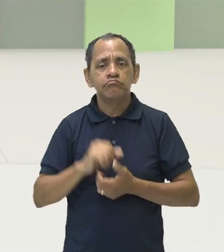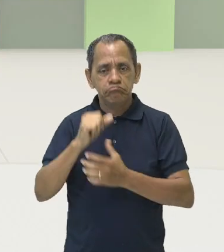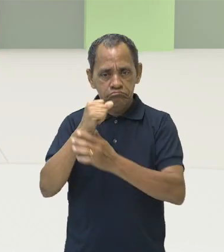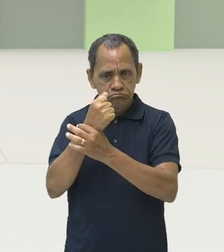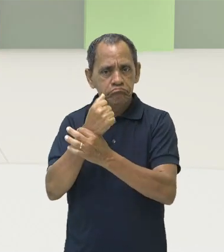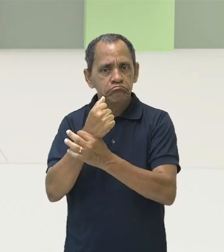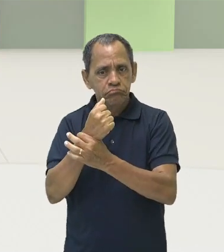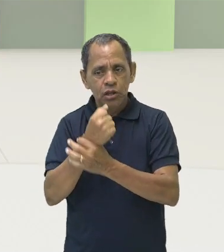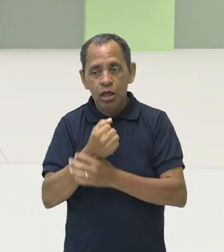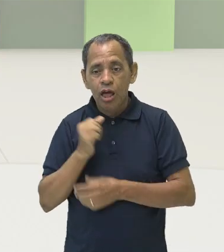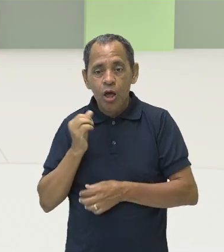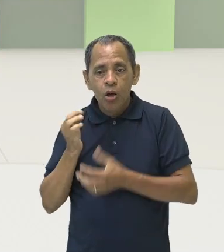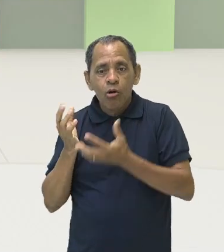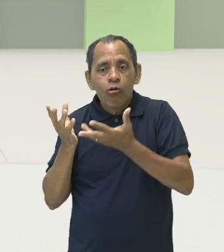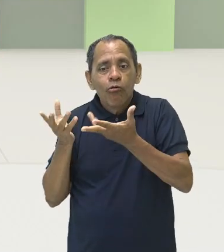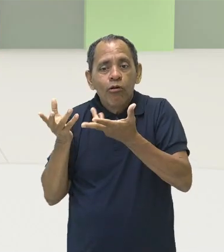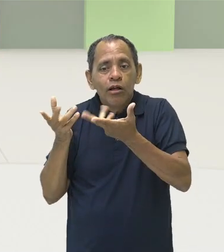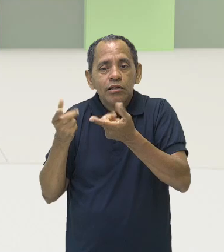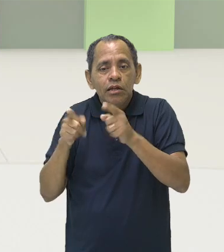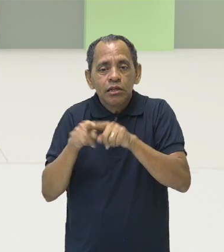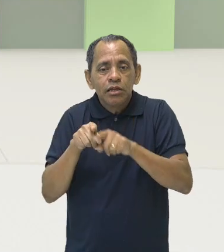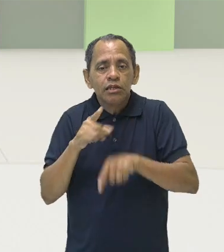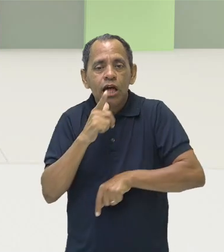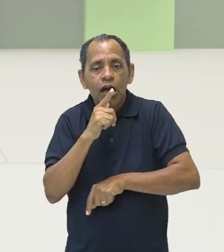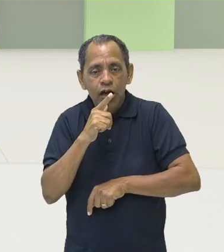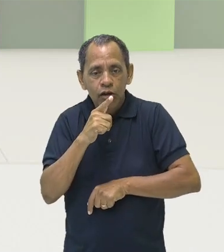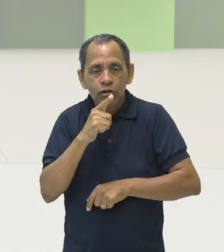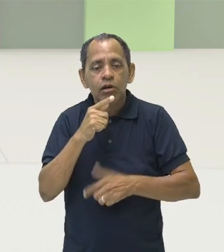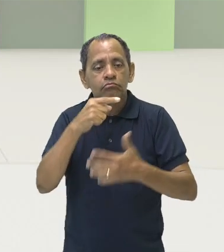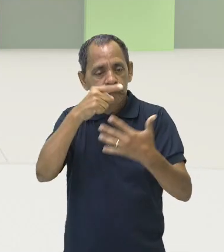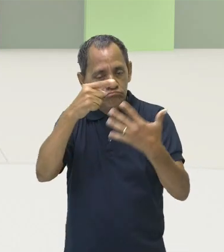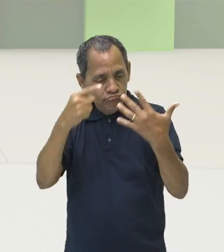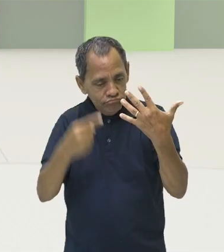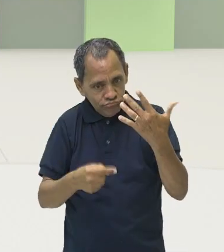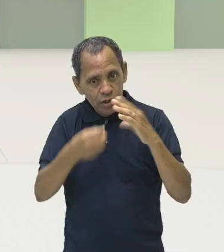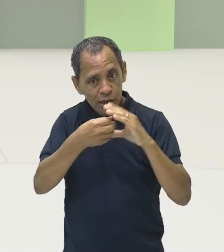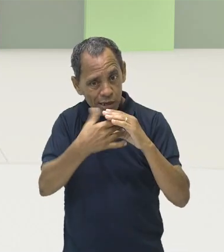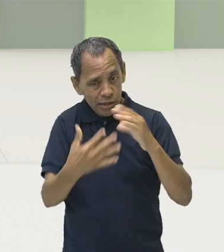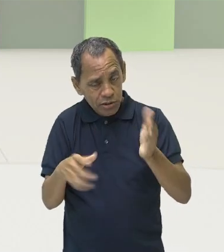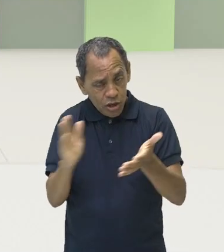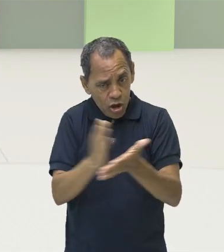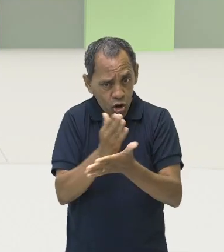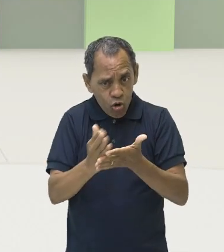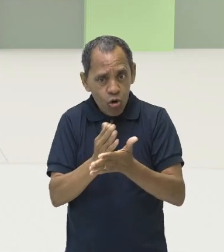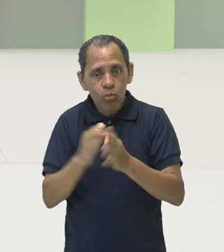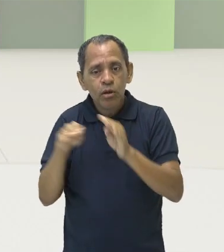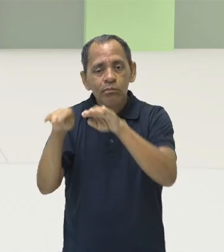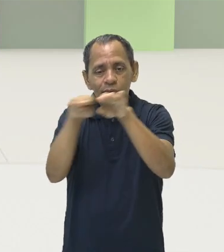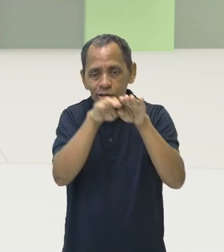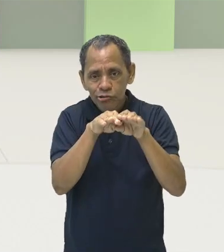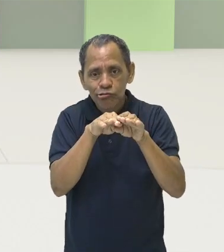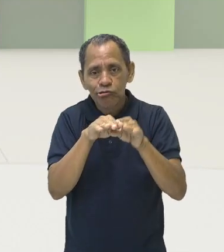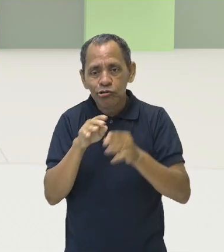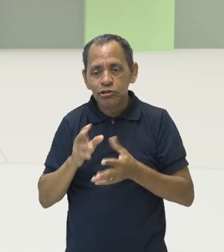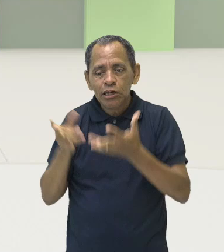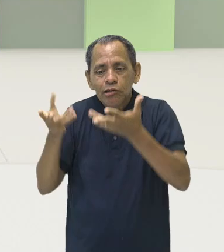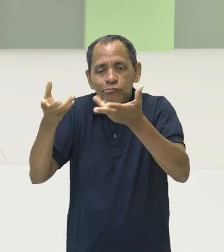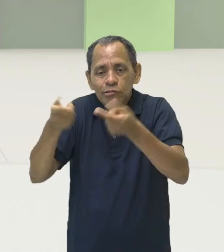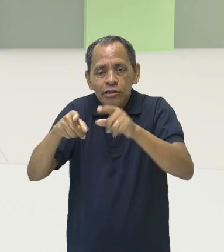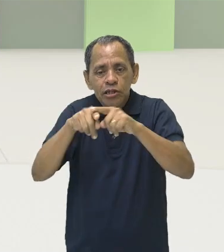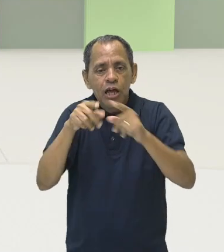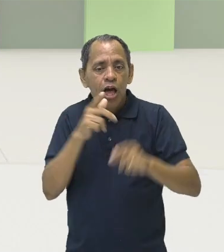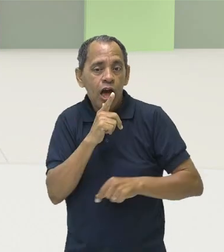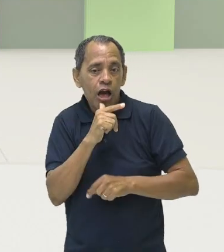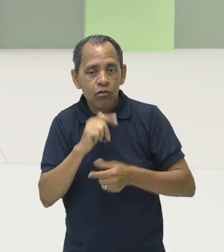qualidade da água ela deve atender a alguns critérios, ou seja, são os padrões de qualidade da água. Por quê? Porque a gente usa água